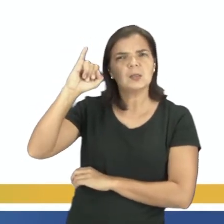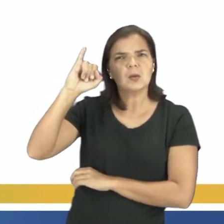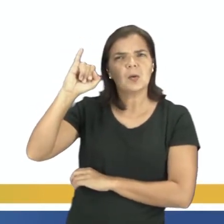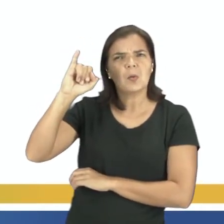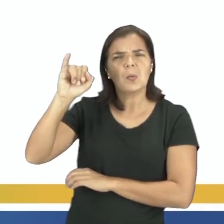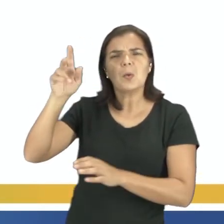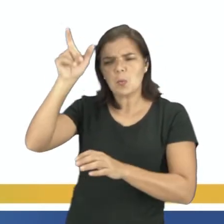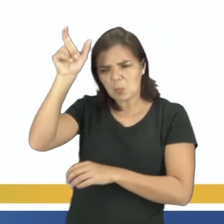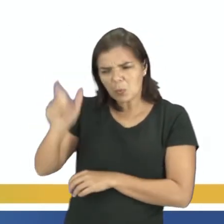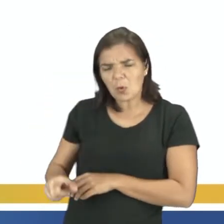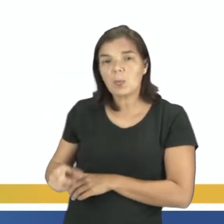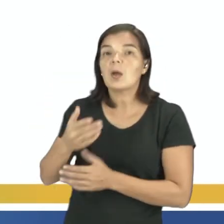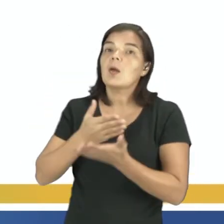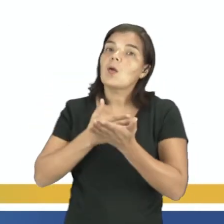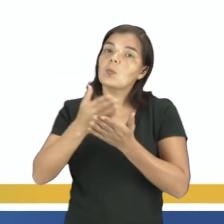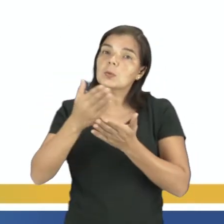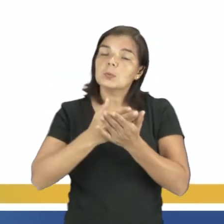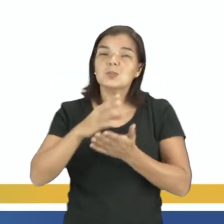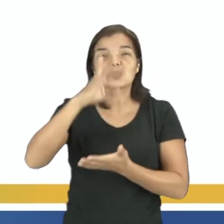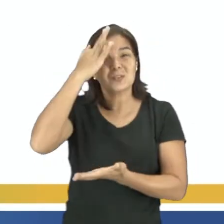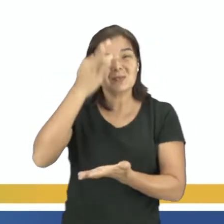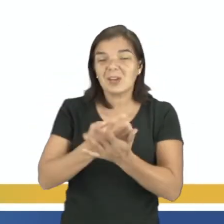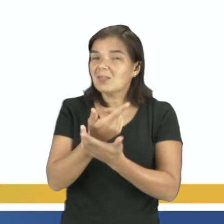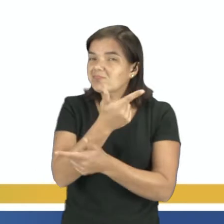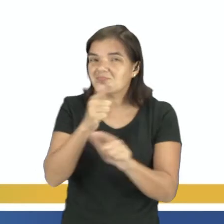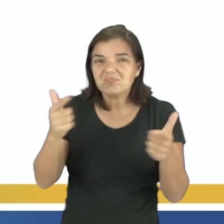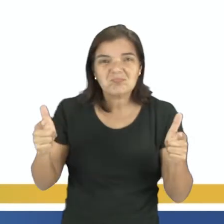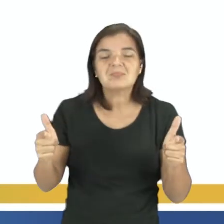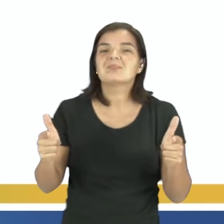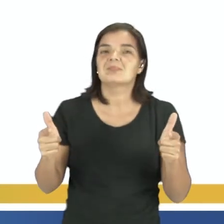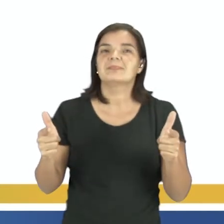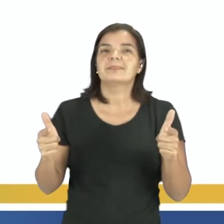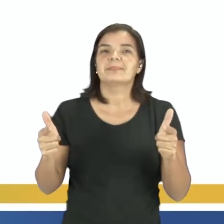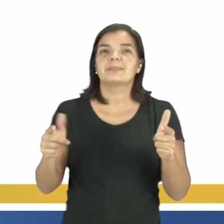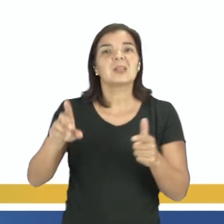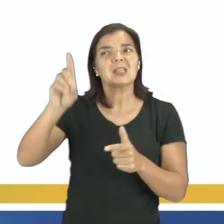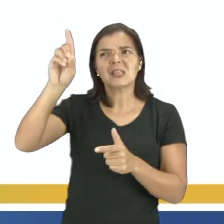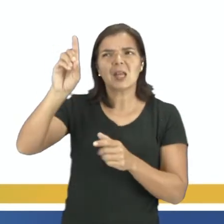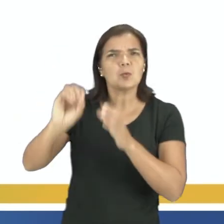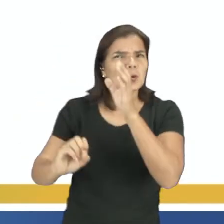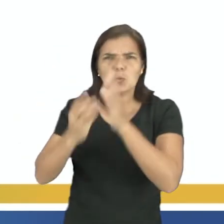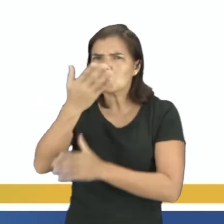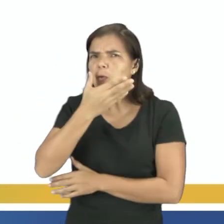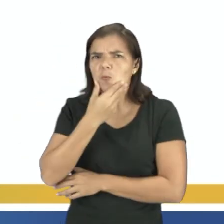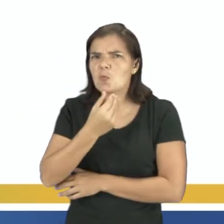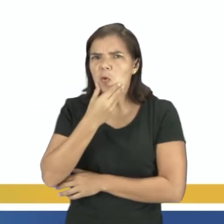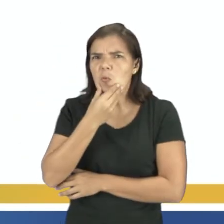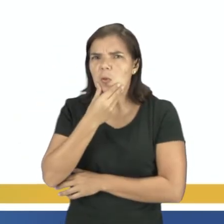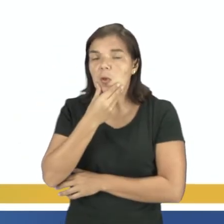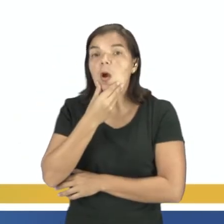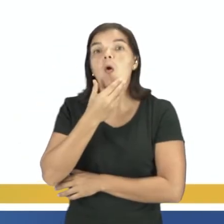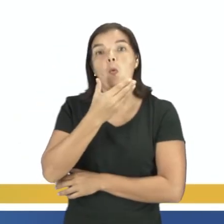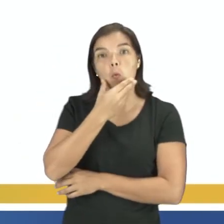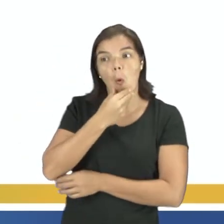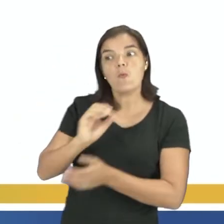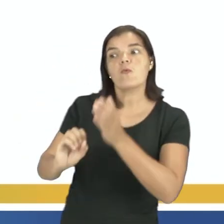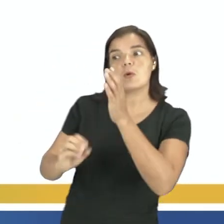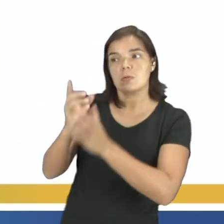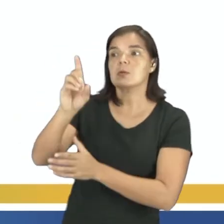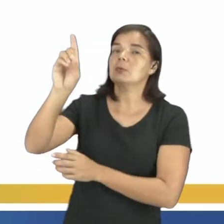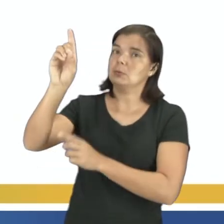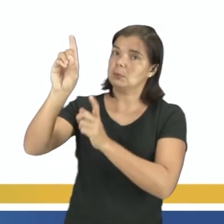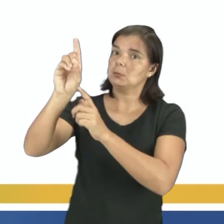pelo próprio ser humano. Esse é o princípio do ateísmo. É, Deus não criou o homem que criou Deus. Deus seria